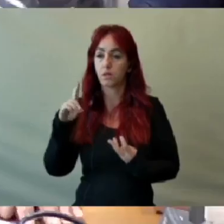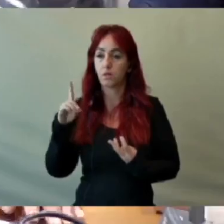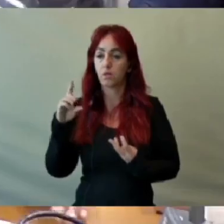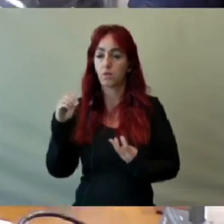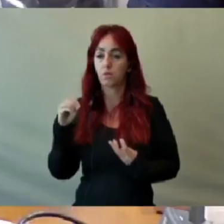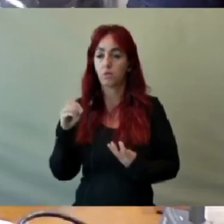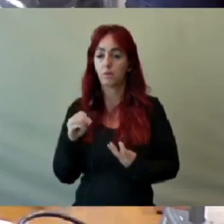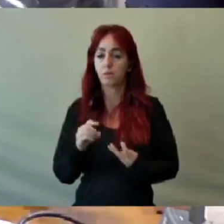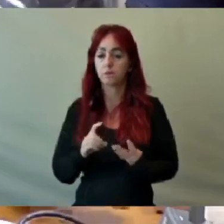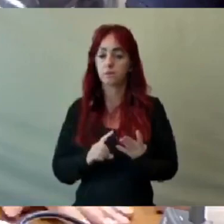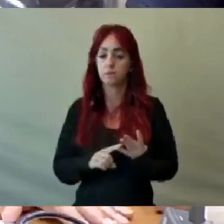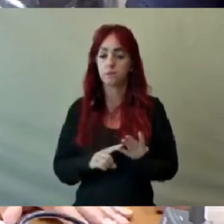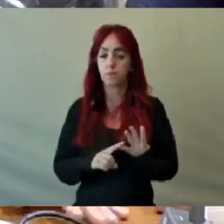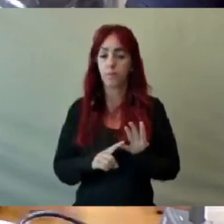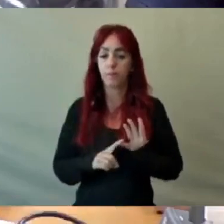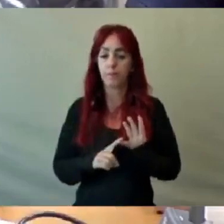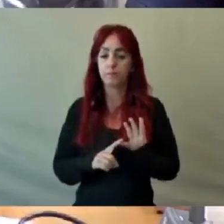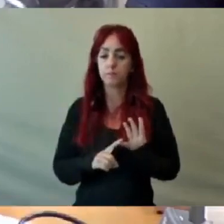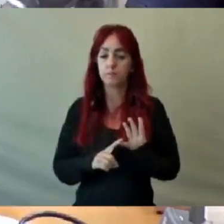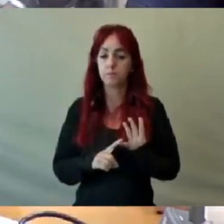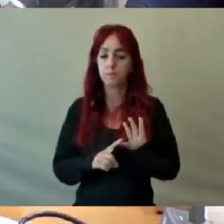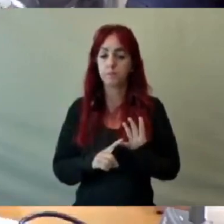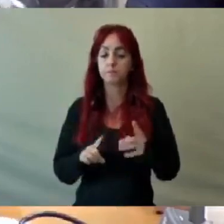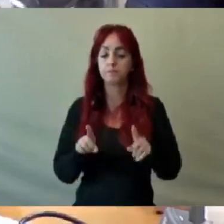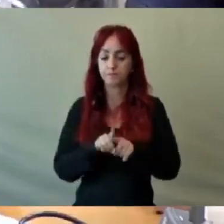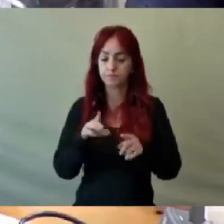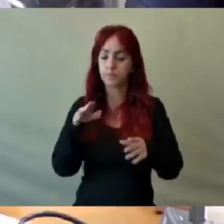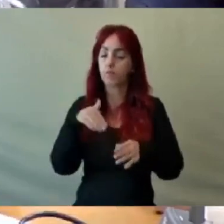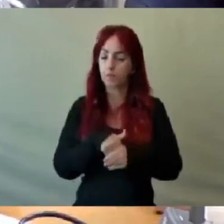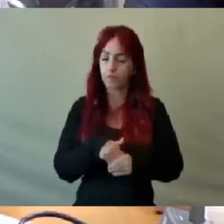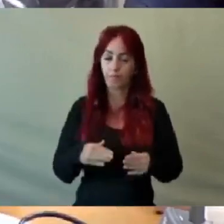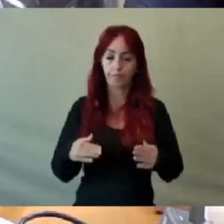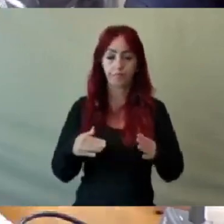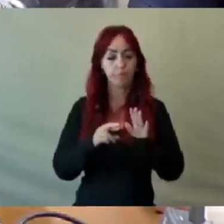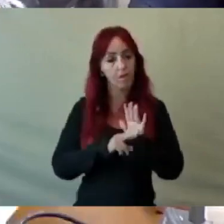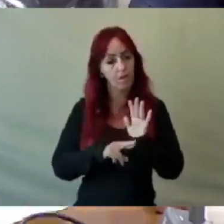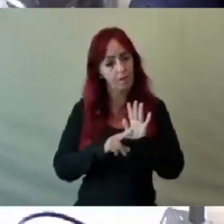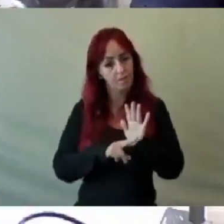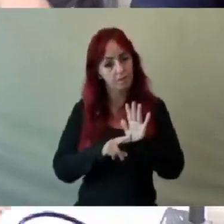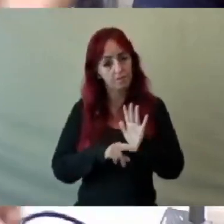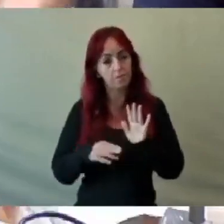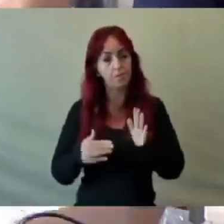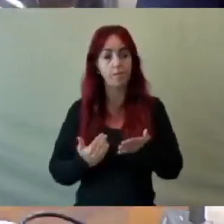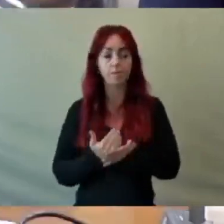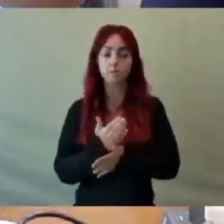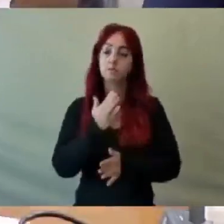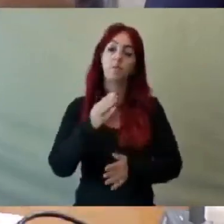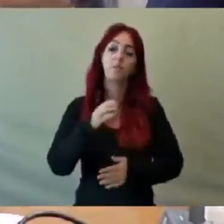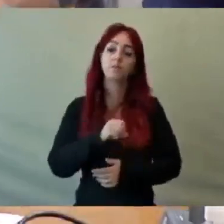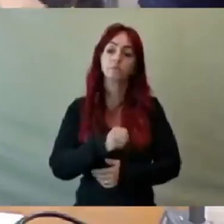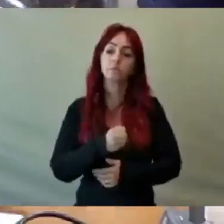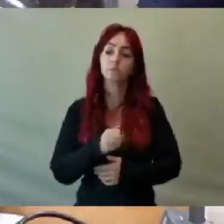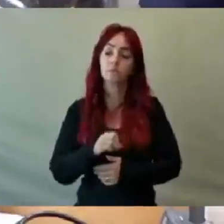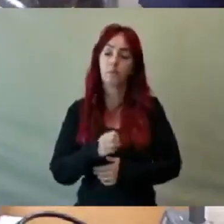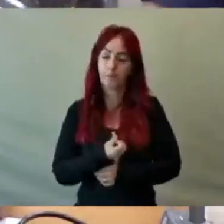requerimento. Eu também voto com requerimento. Aprovado o requerimento de comissão 966-2024.